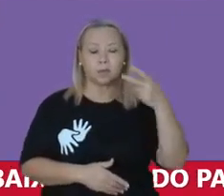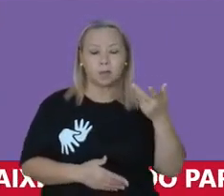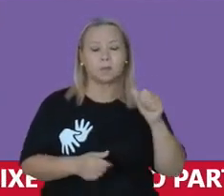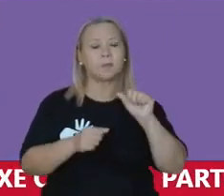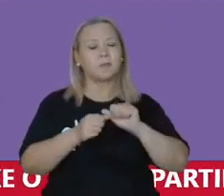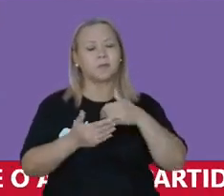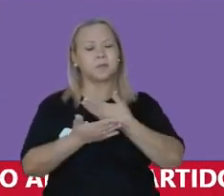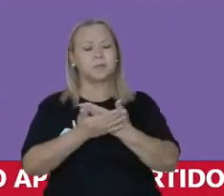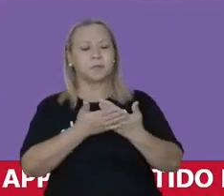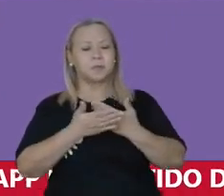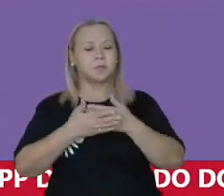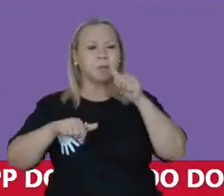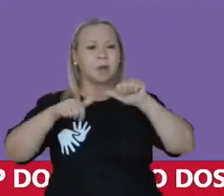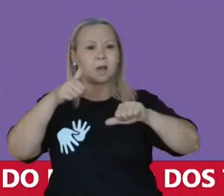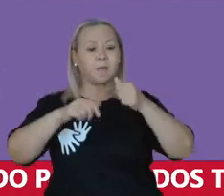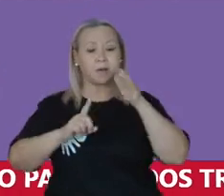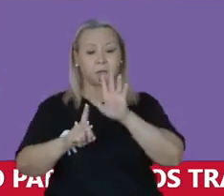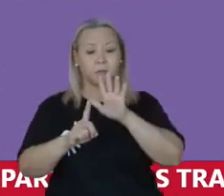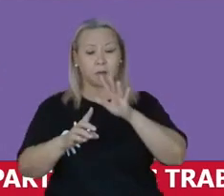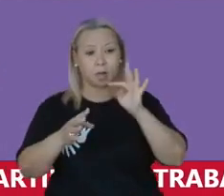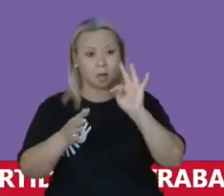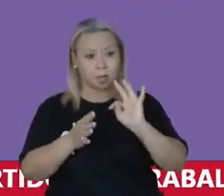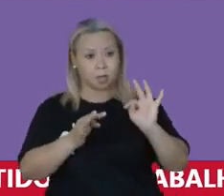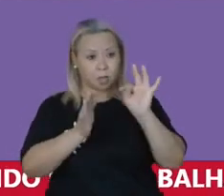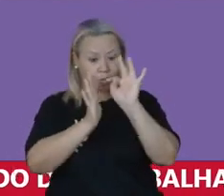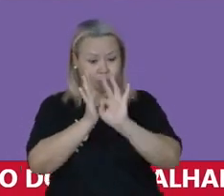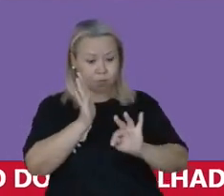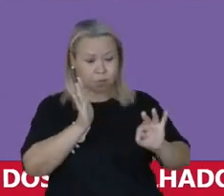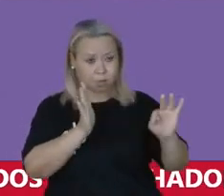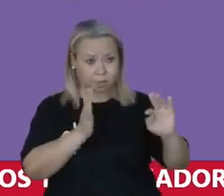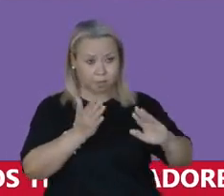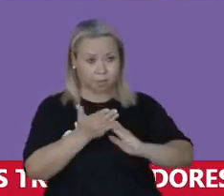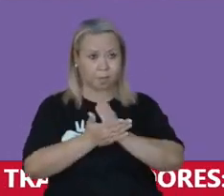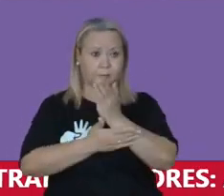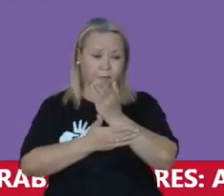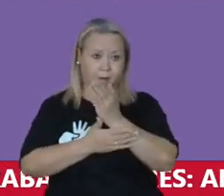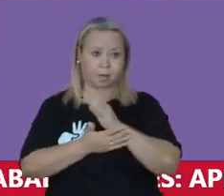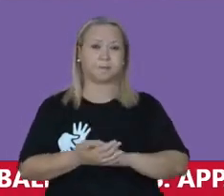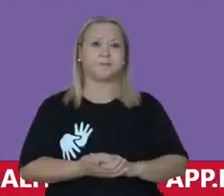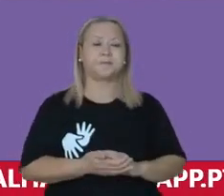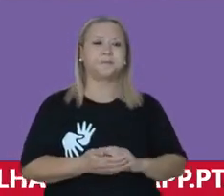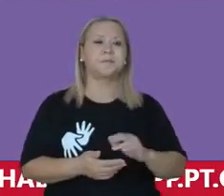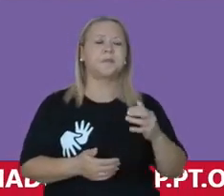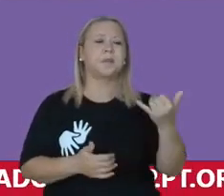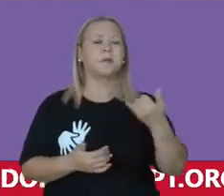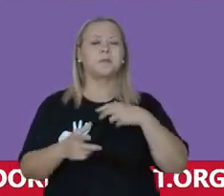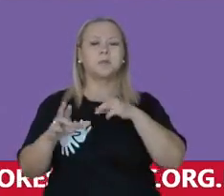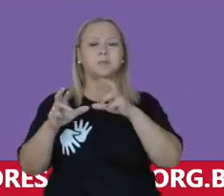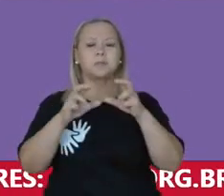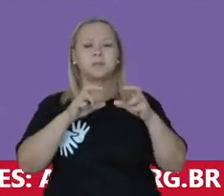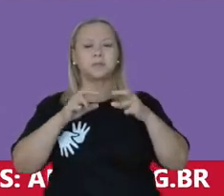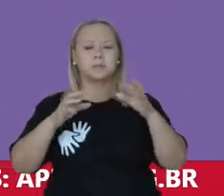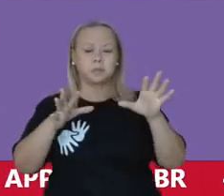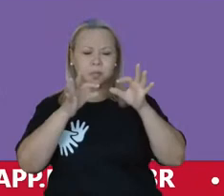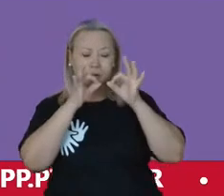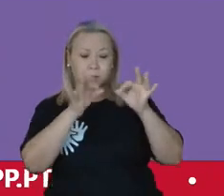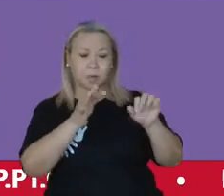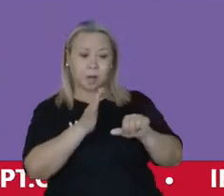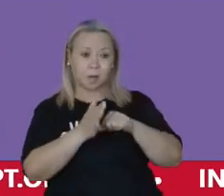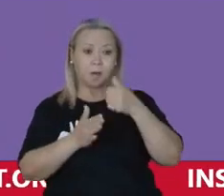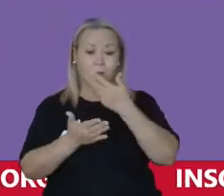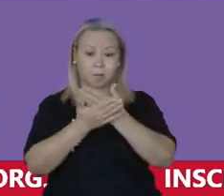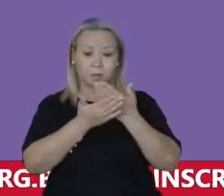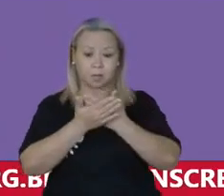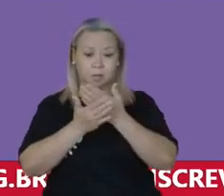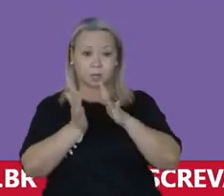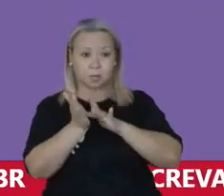o impacto do texto que foi aprovado, e não só dos projetos de lei. E o que a gente conseguiu observar? Os primeiros estudos, quando